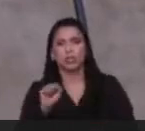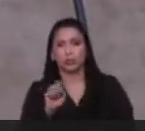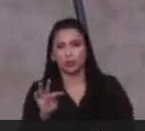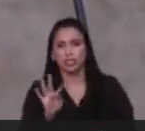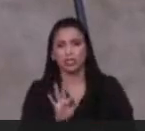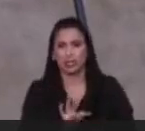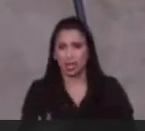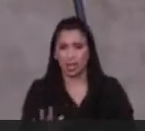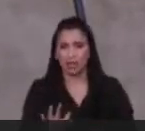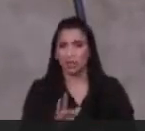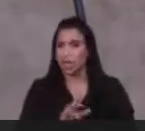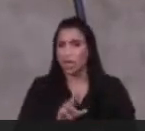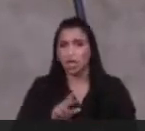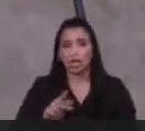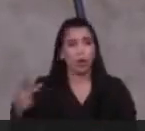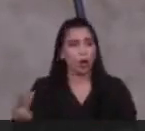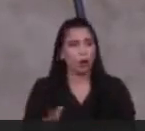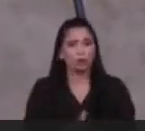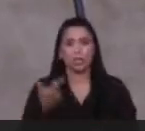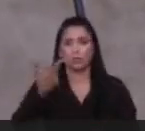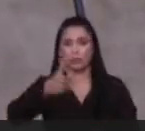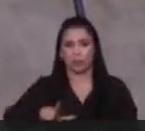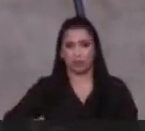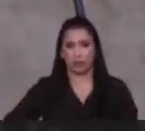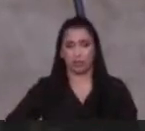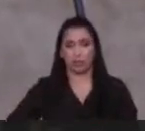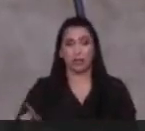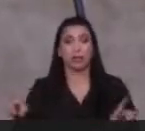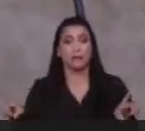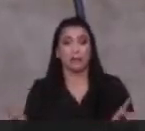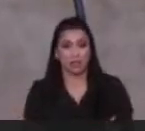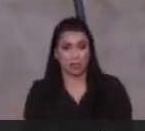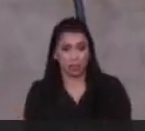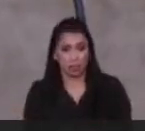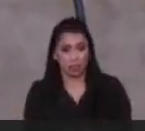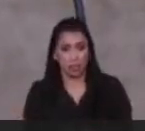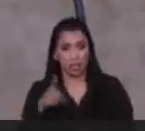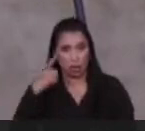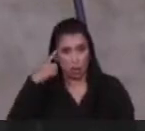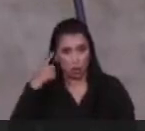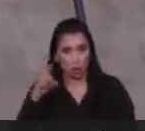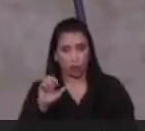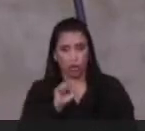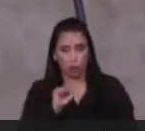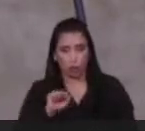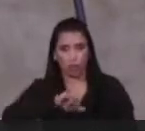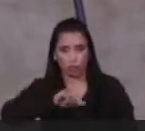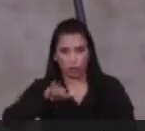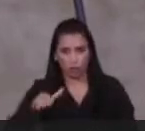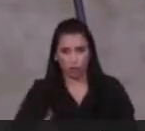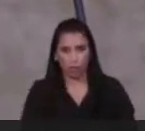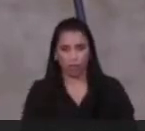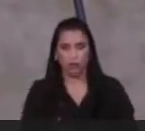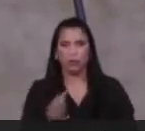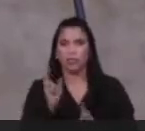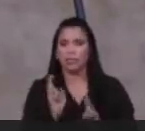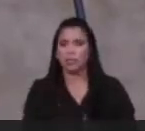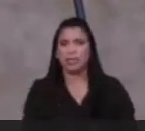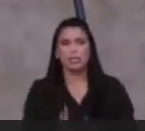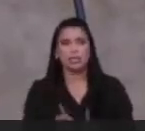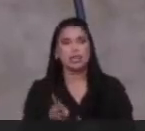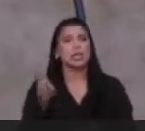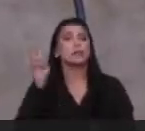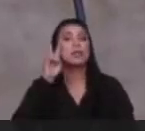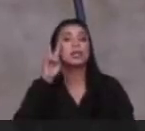repita. Mas também o 8 de janeiro há de ser sempre lembrado, é a outra face da moeda,